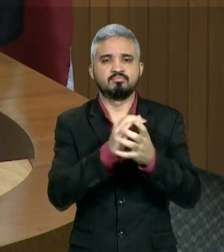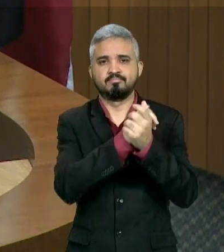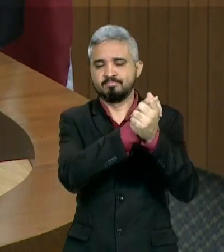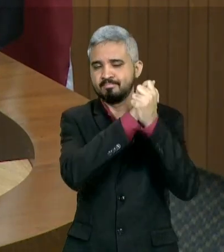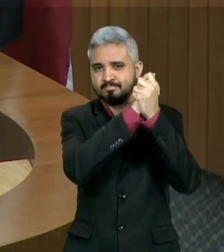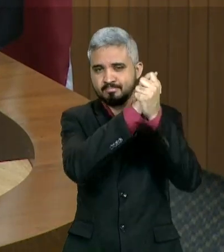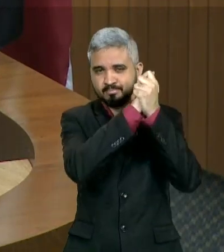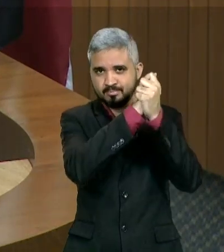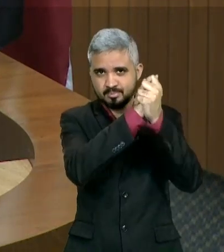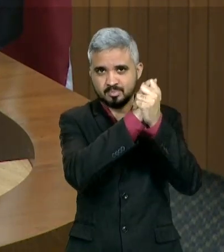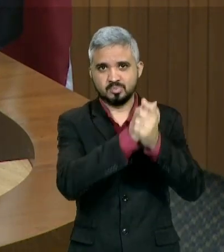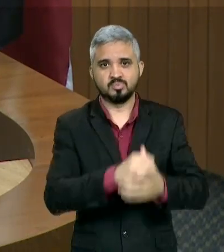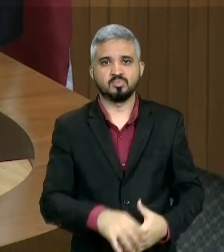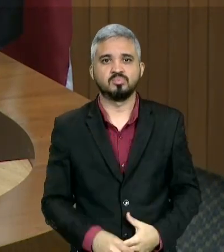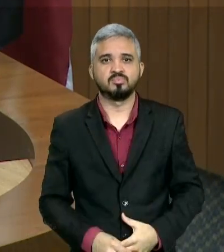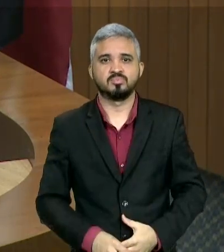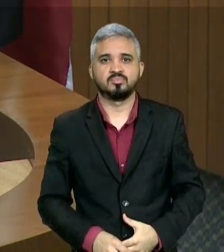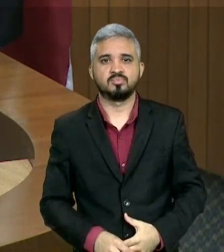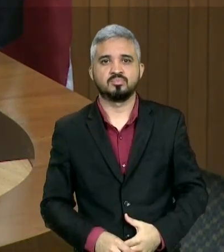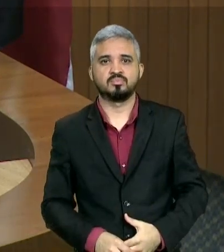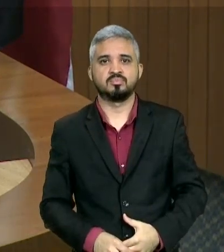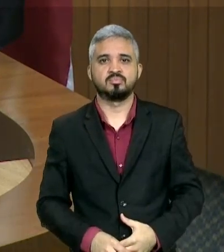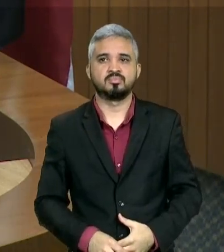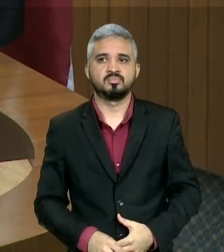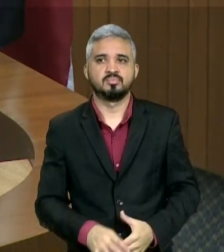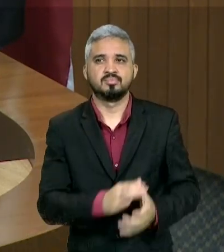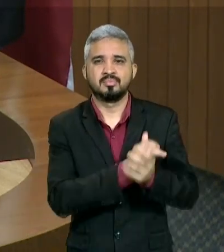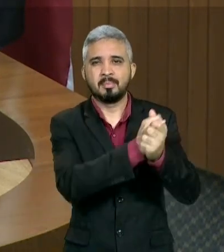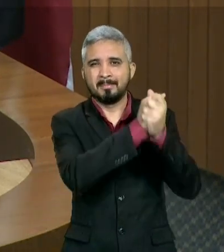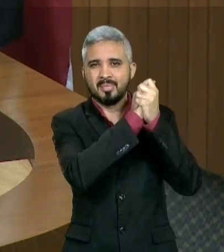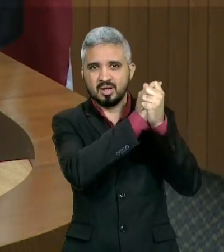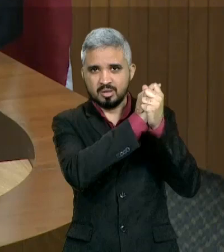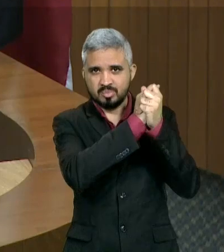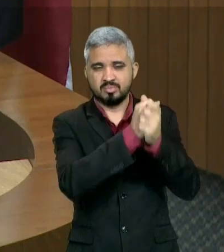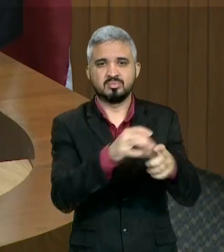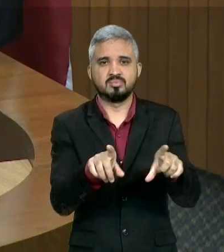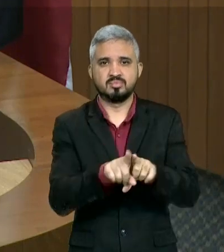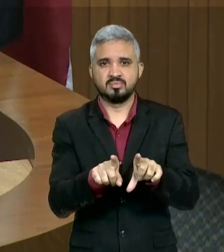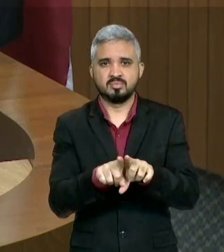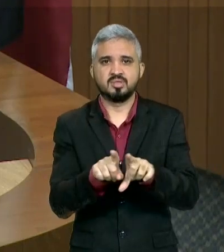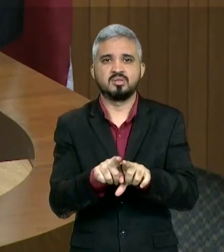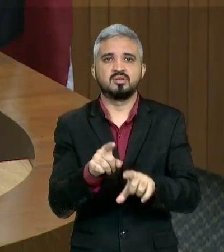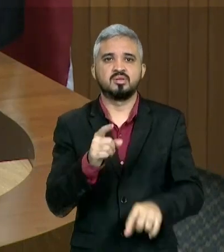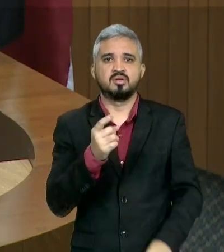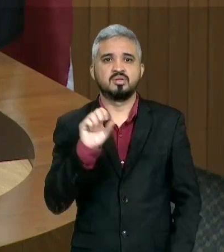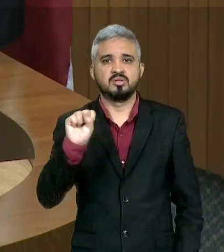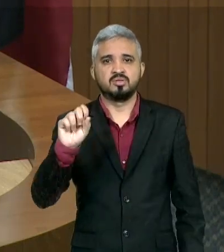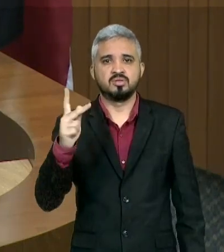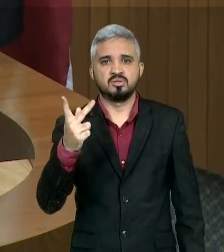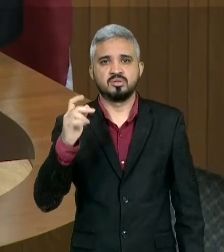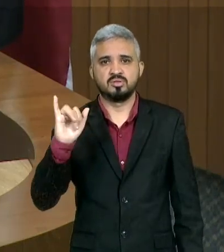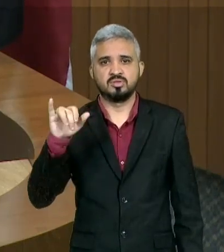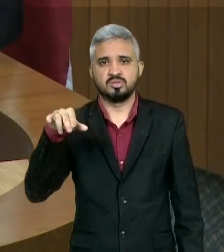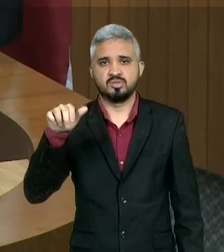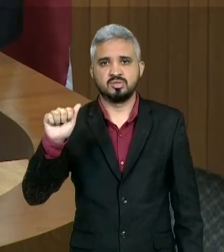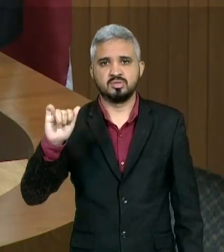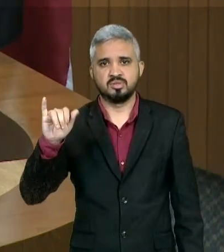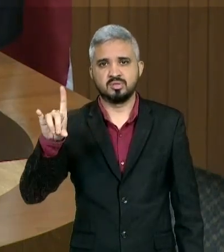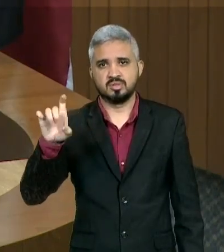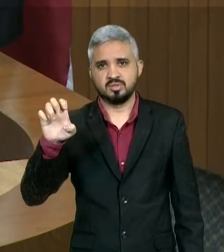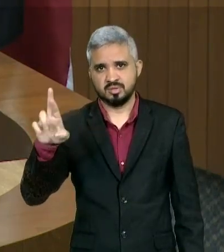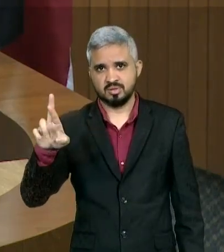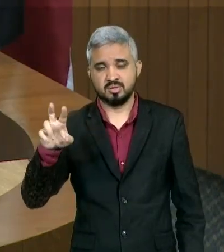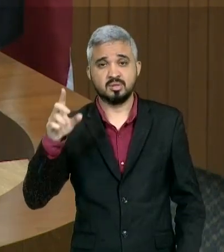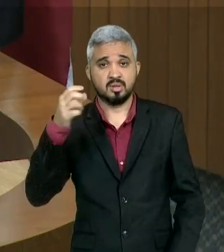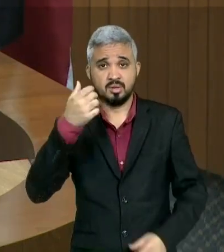também o desprovimento de vaidade do Schneider, ele que é nosso amigo, eu o apoiei em 2020, e eu